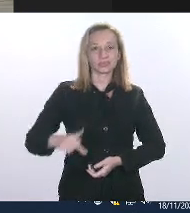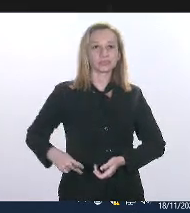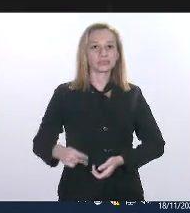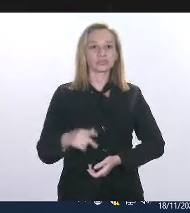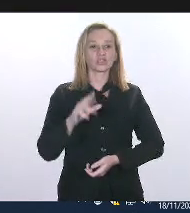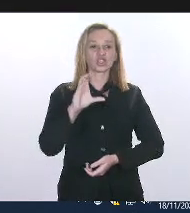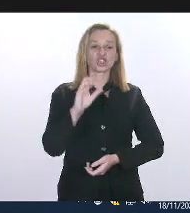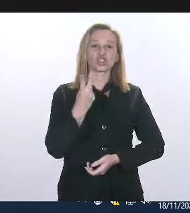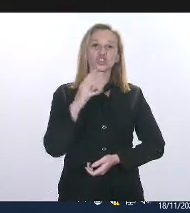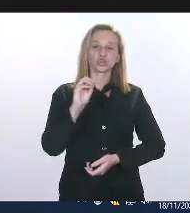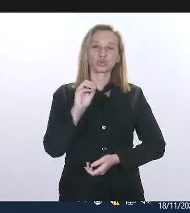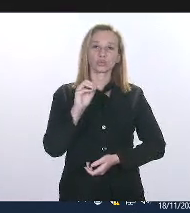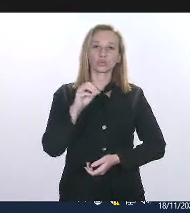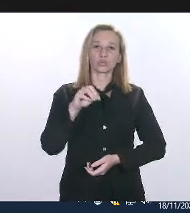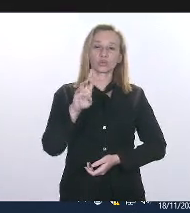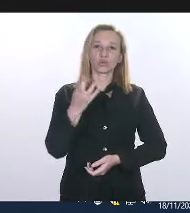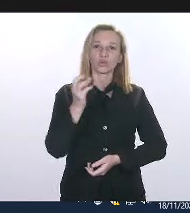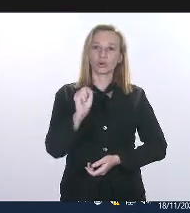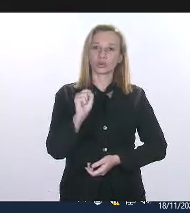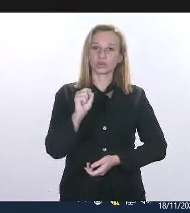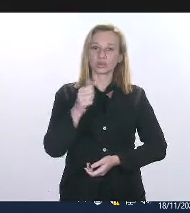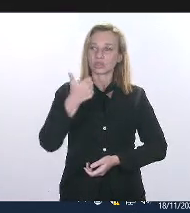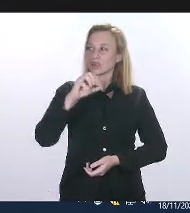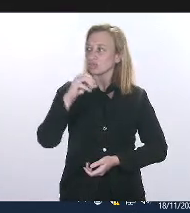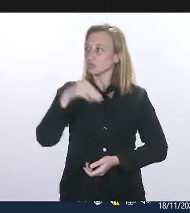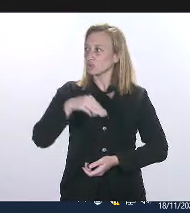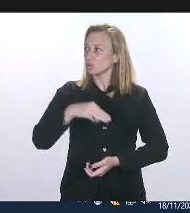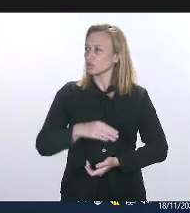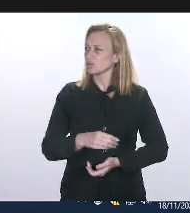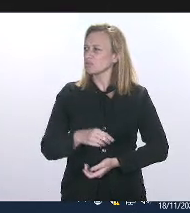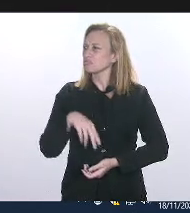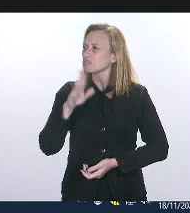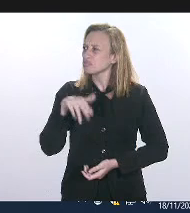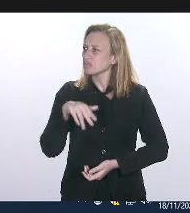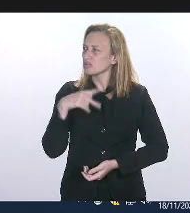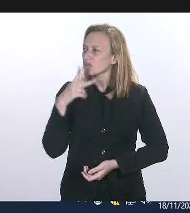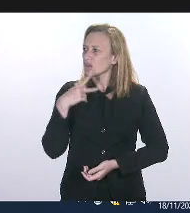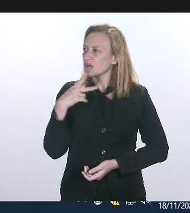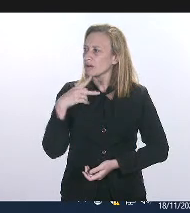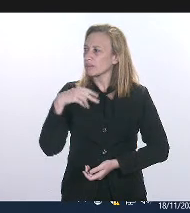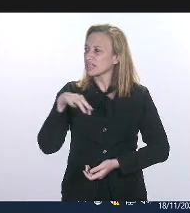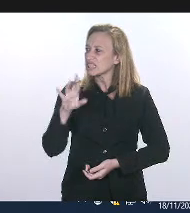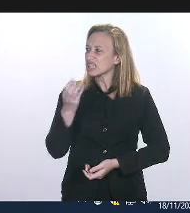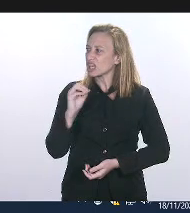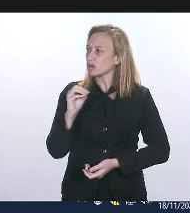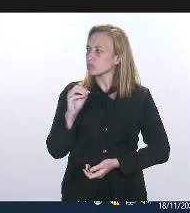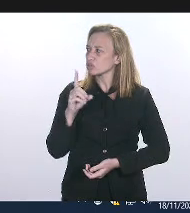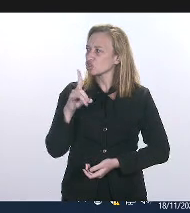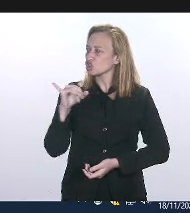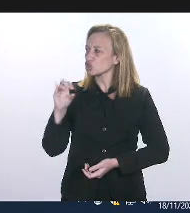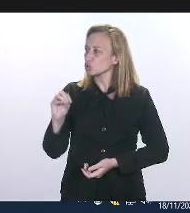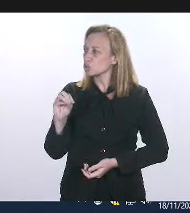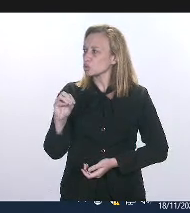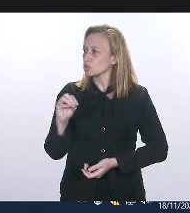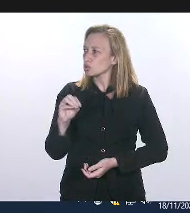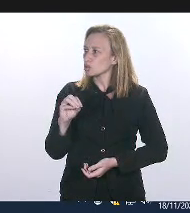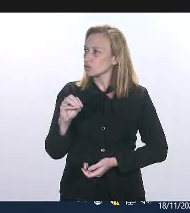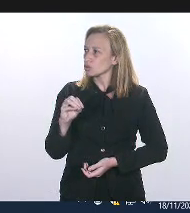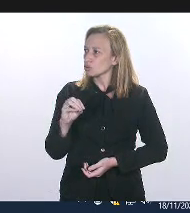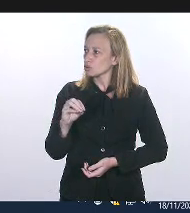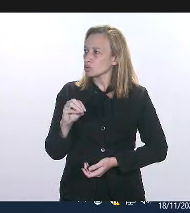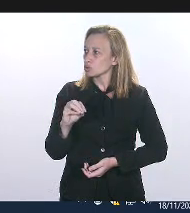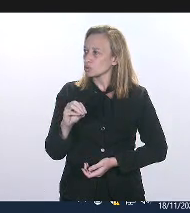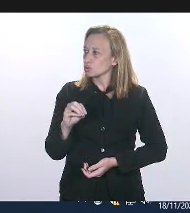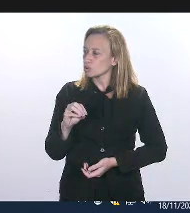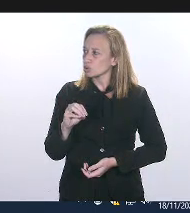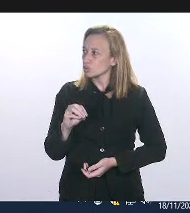minutos para fazer uso da palavra. Quem gostaria de falar? Pois não? Marcelo Dino. Gostaria que o senhor me escrevesse.